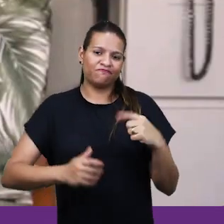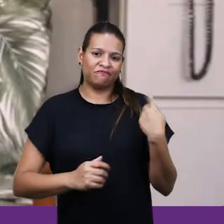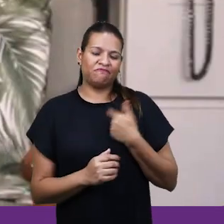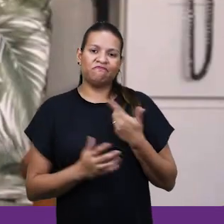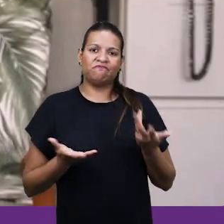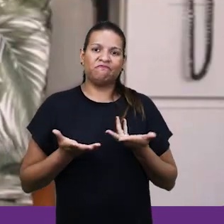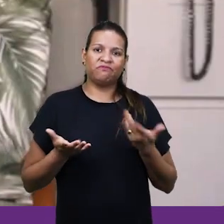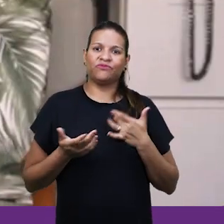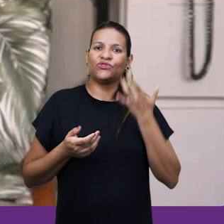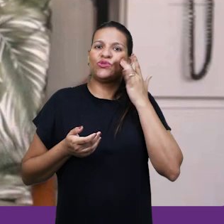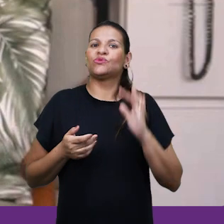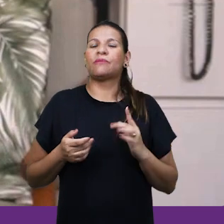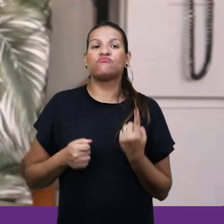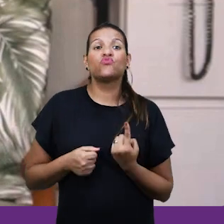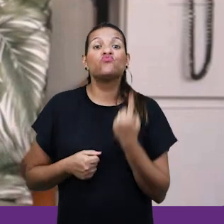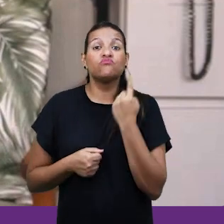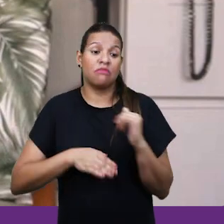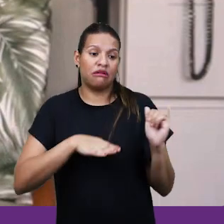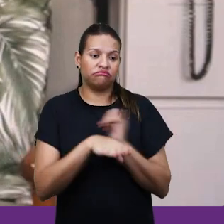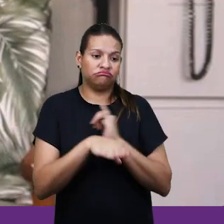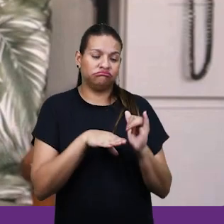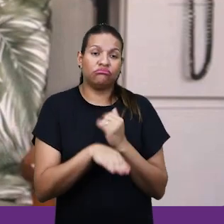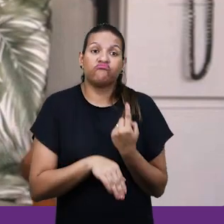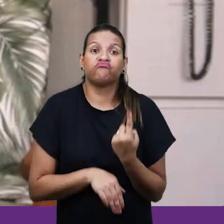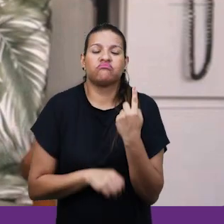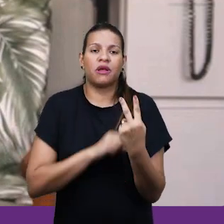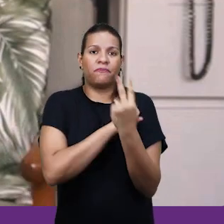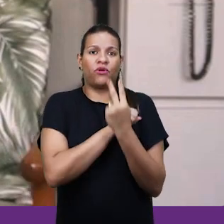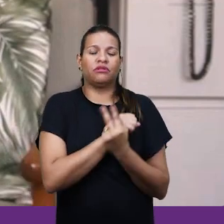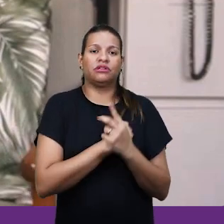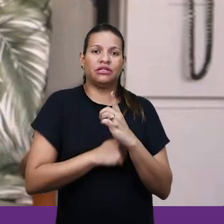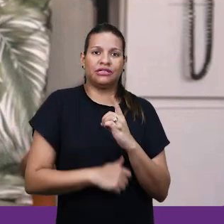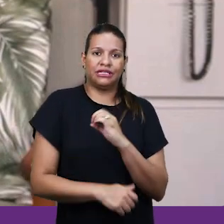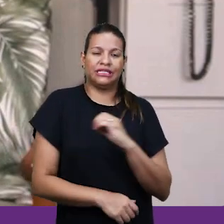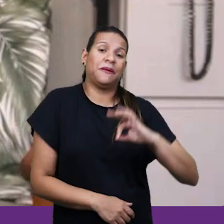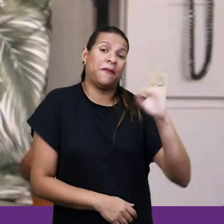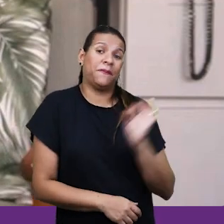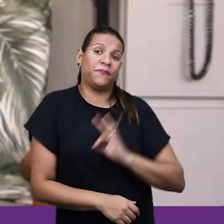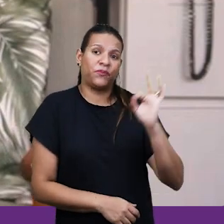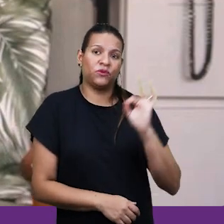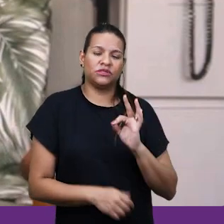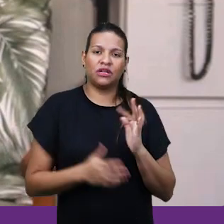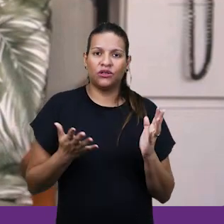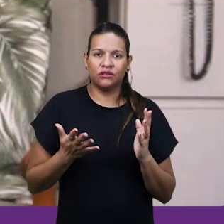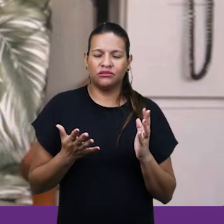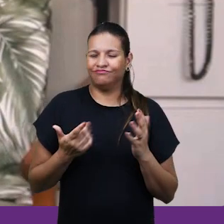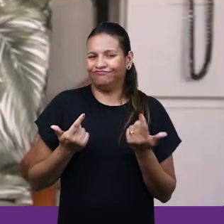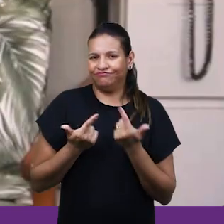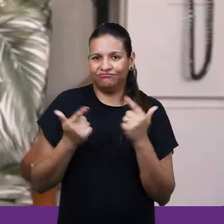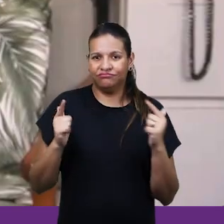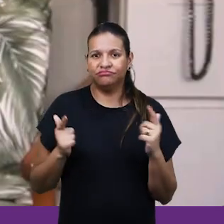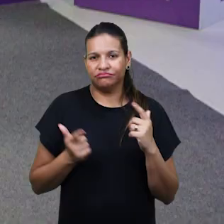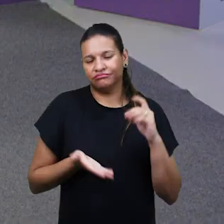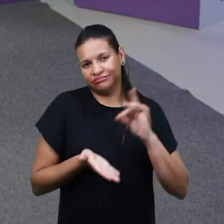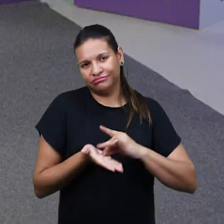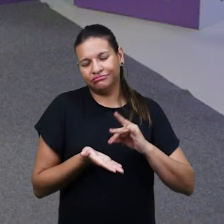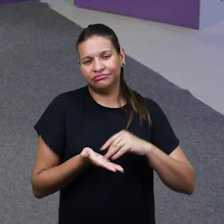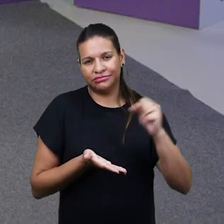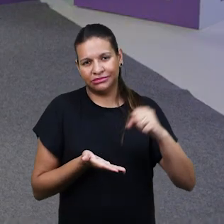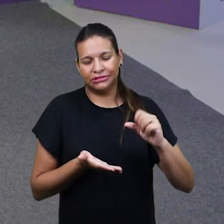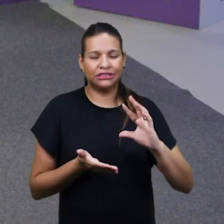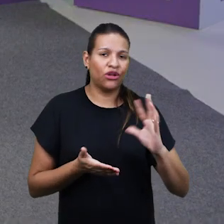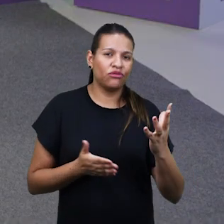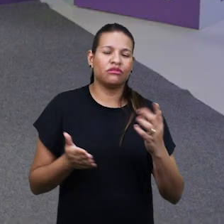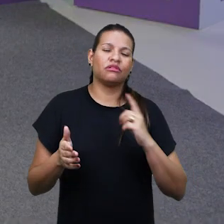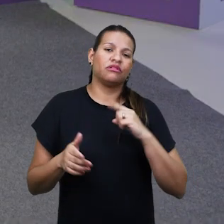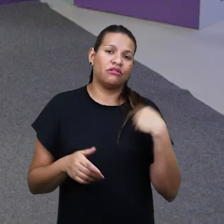atores também responsáveis, né, para auxiliar e para contribuir na manutenção de um ambiente democrático e saudável. Eu queria pegar um pouquinho